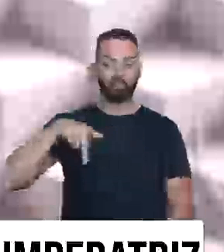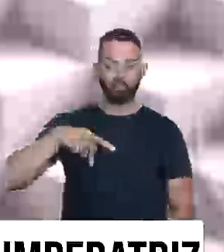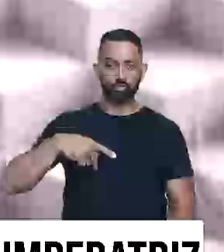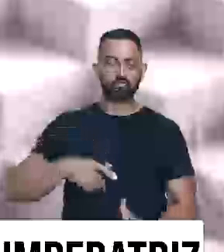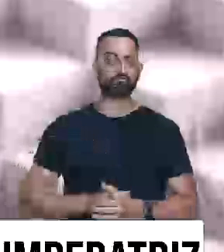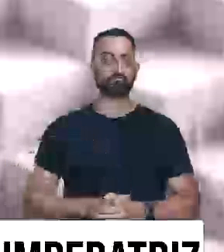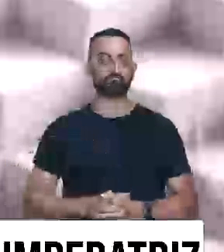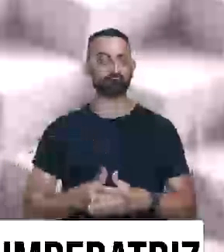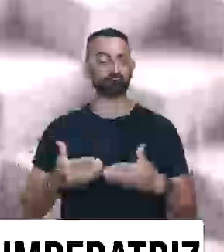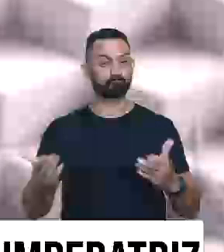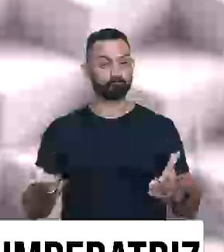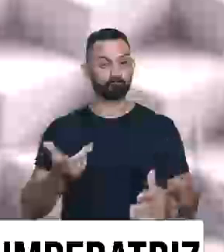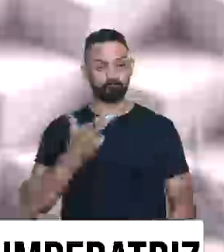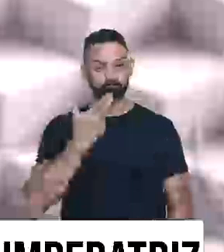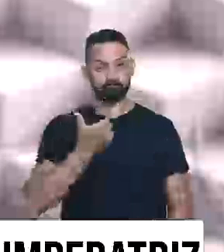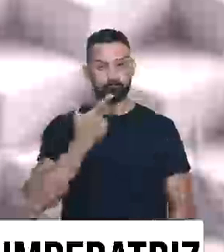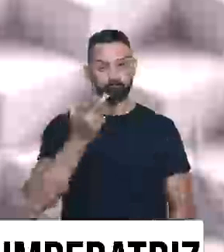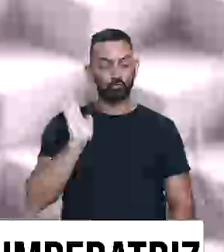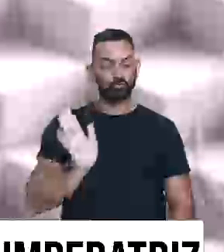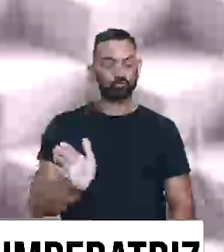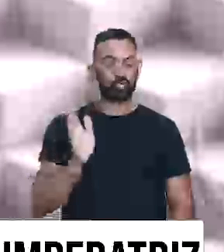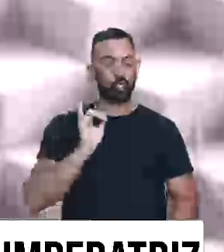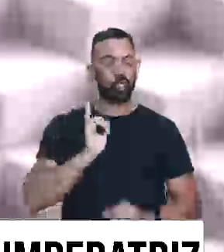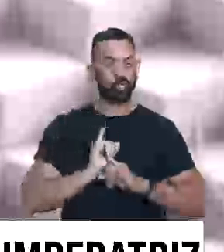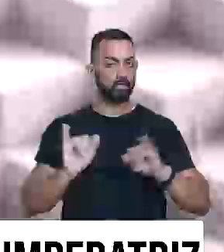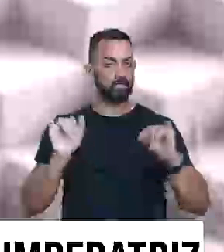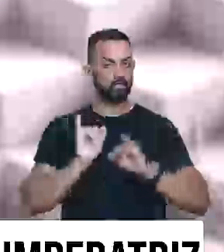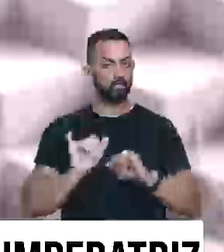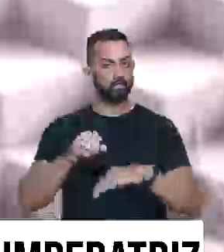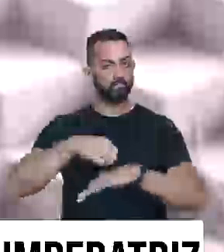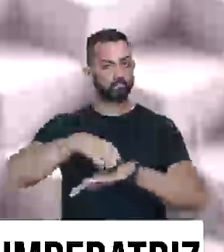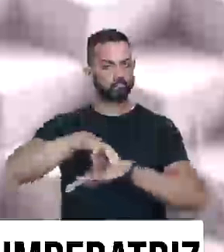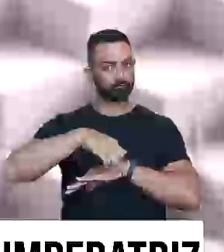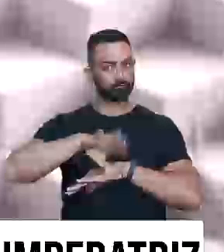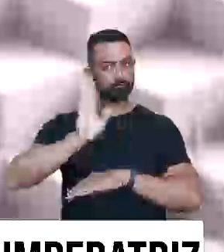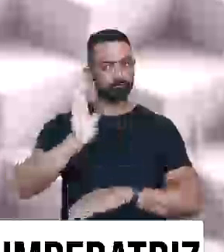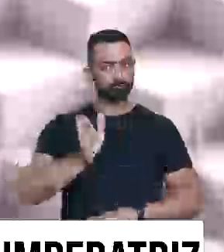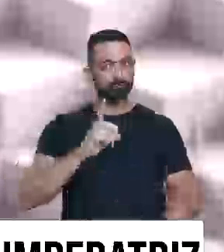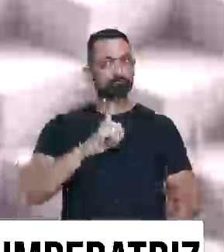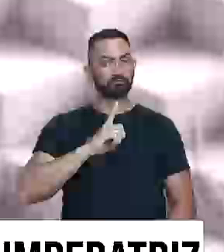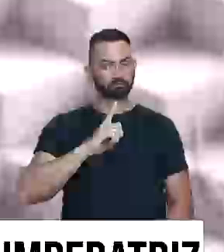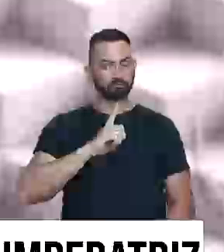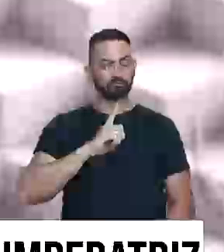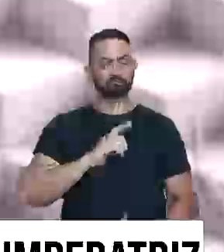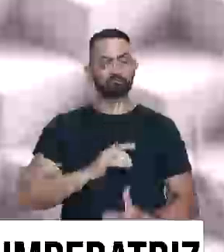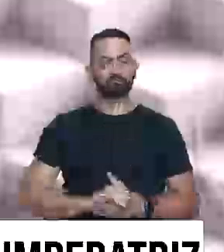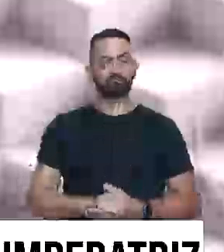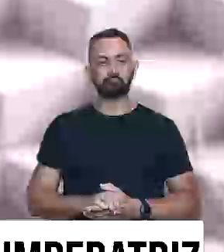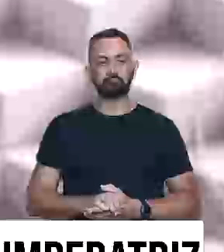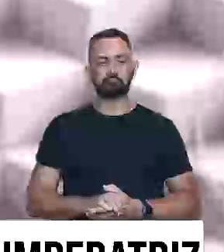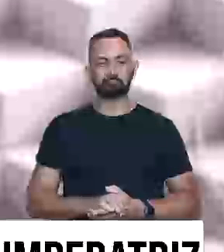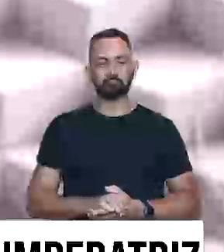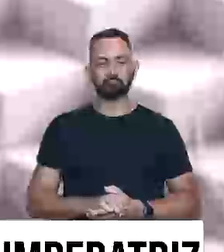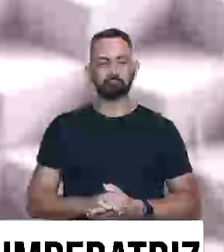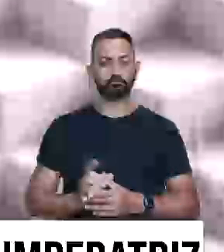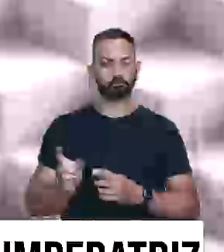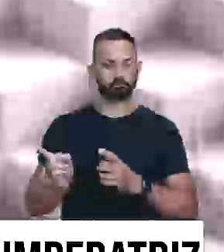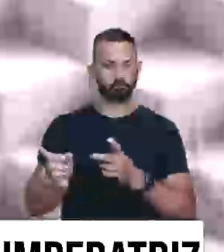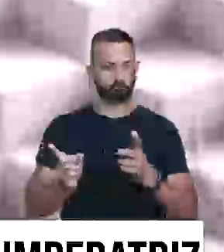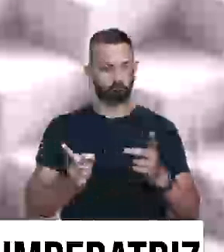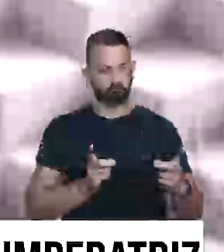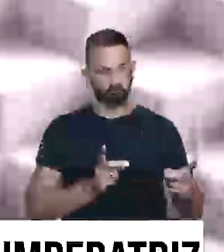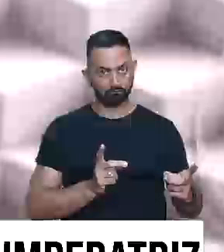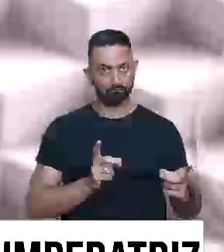com o Ministério Público, né? E aí, como a gente falou, segundo as informações passadas, né, dessa operação, no caso,